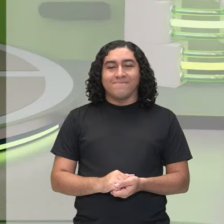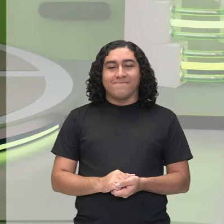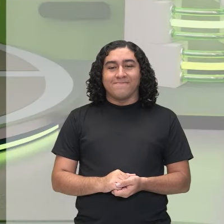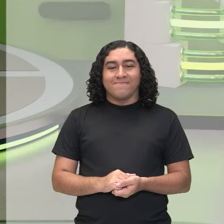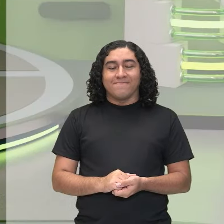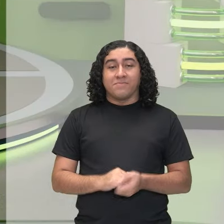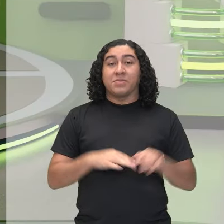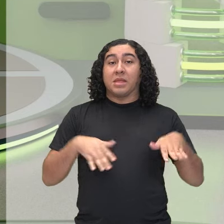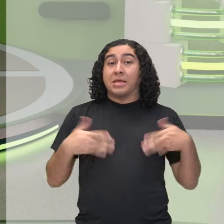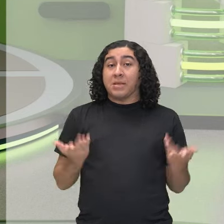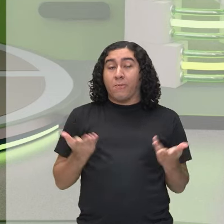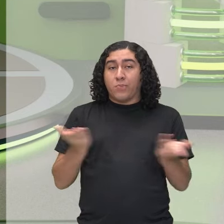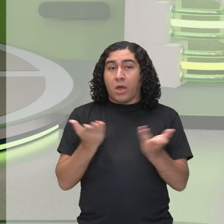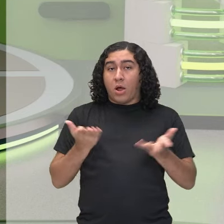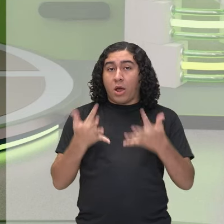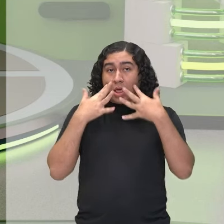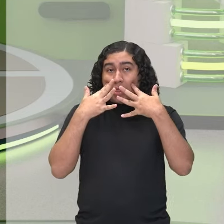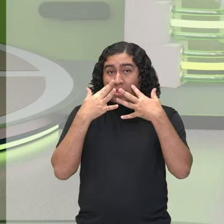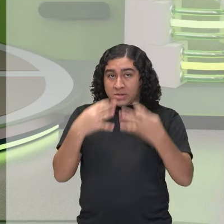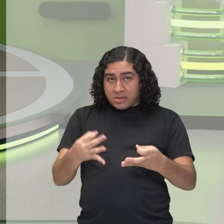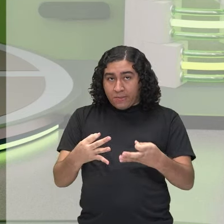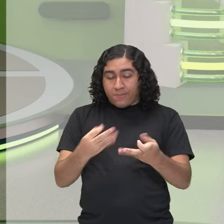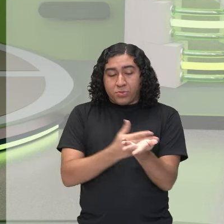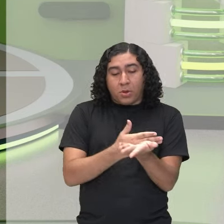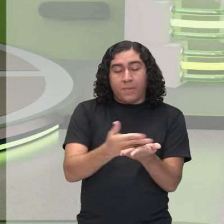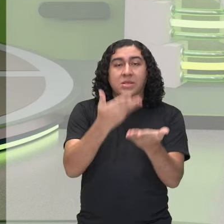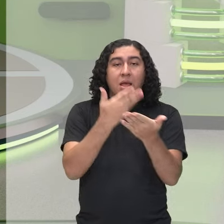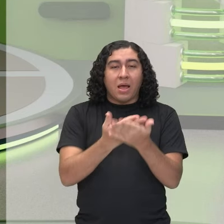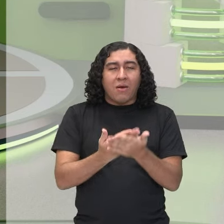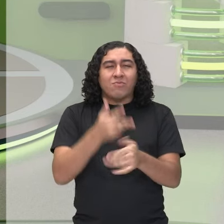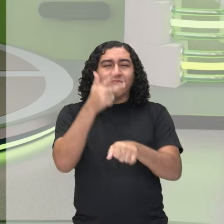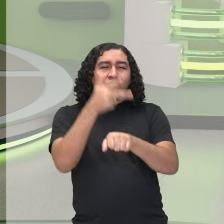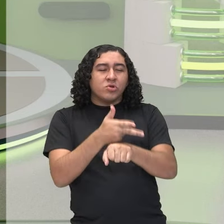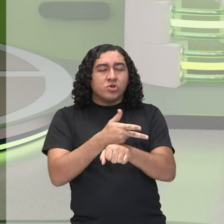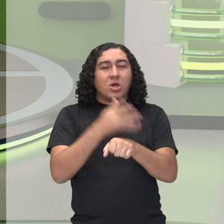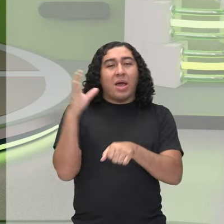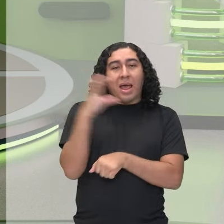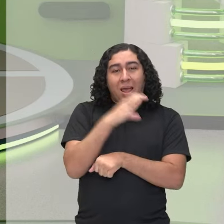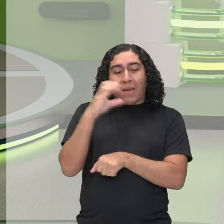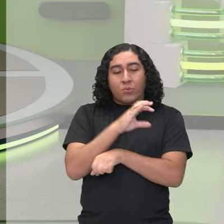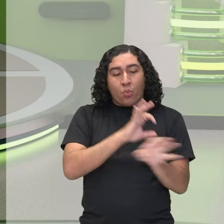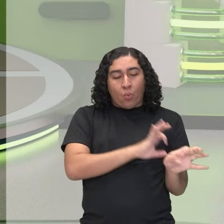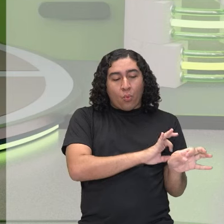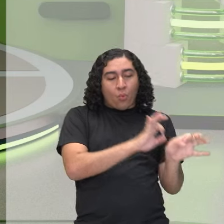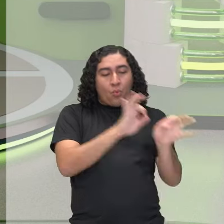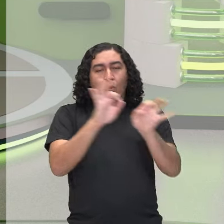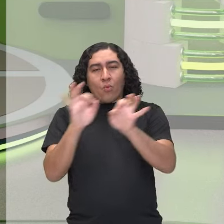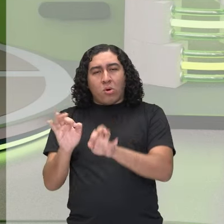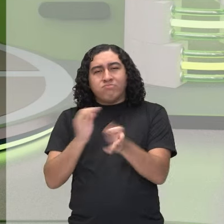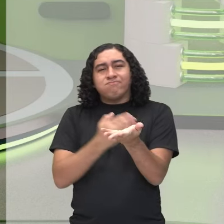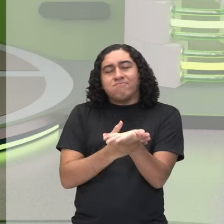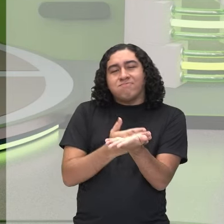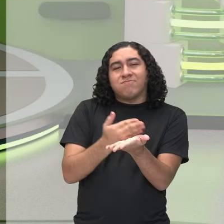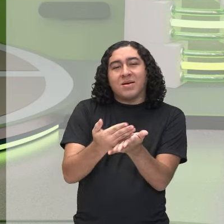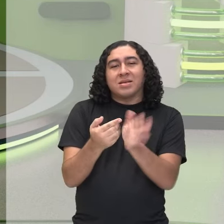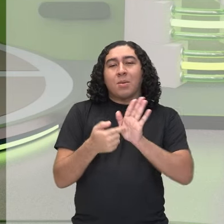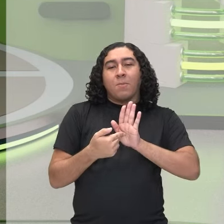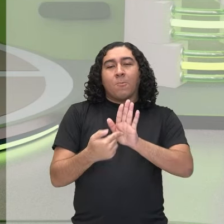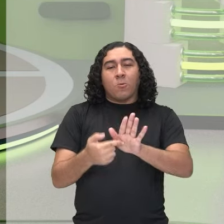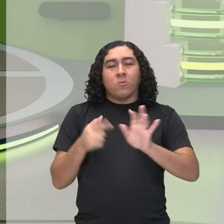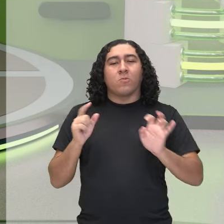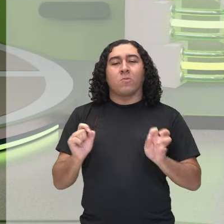Então, chama a atenção de vocês nesse primeiro momento para a gente assistir um vídeo que está começando a mostrar, está